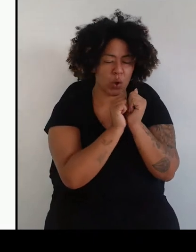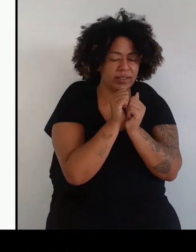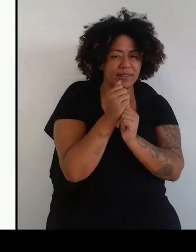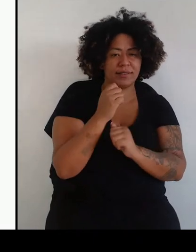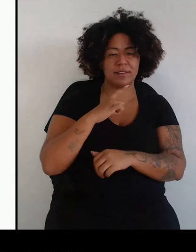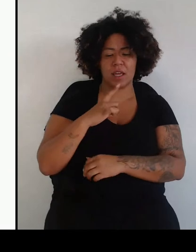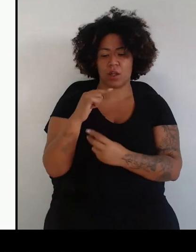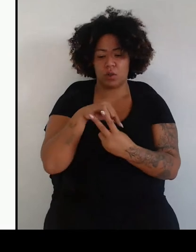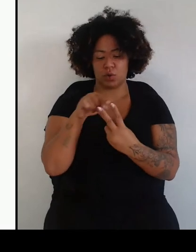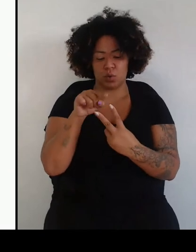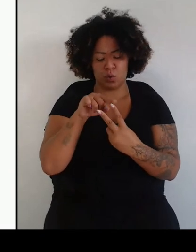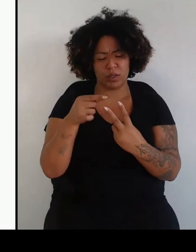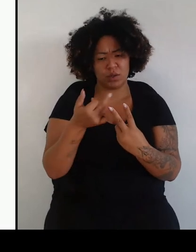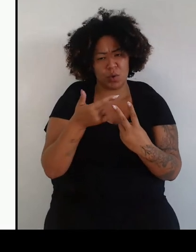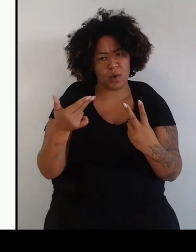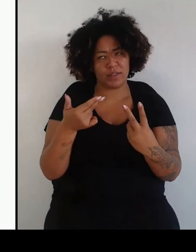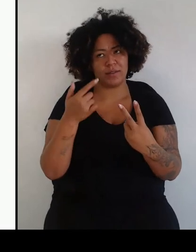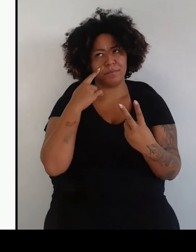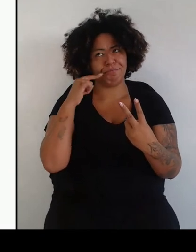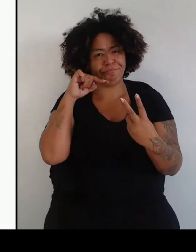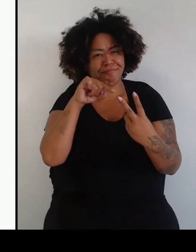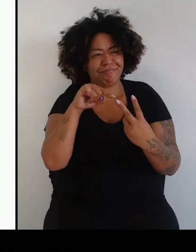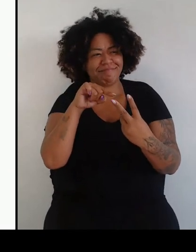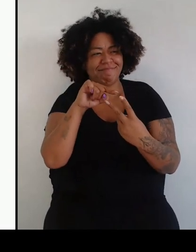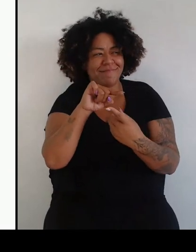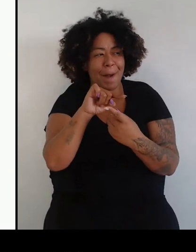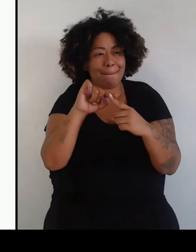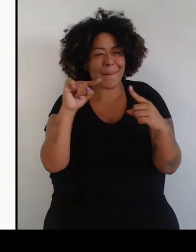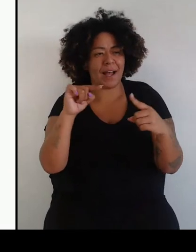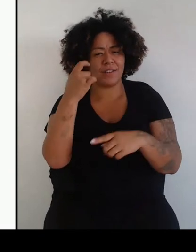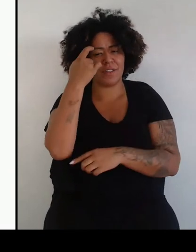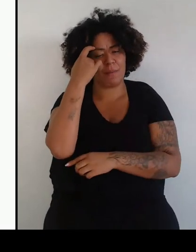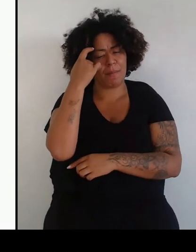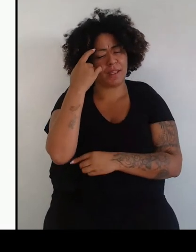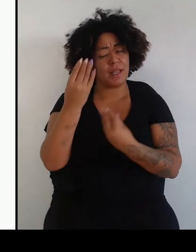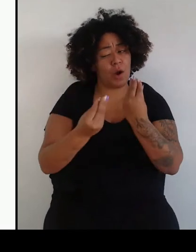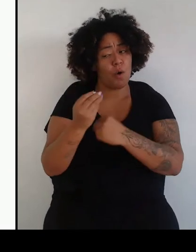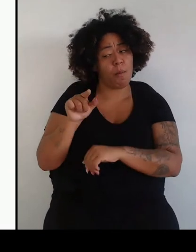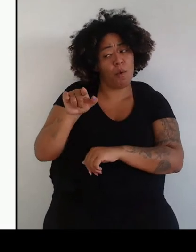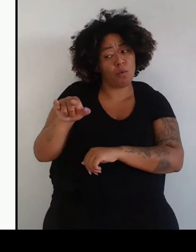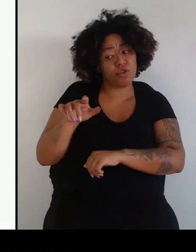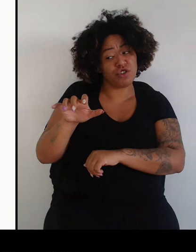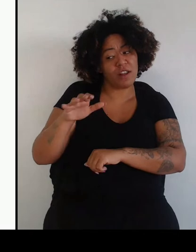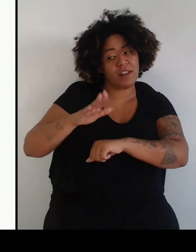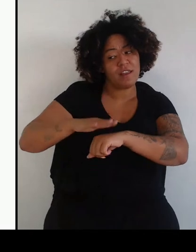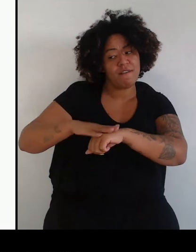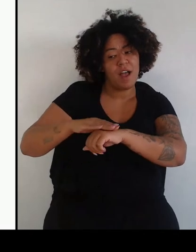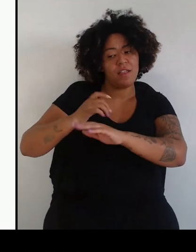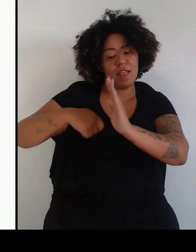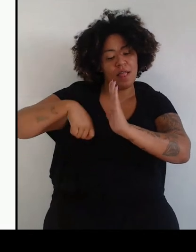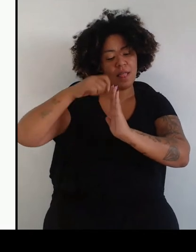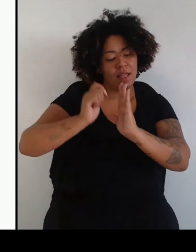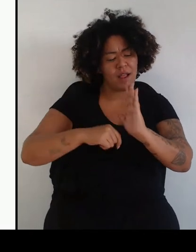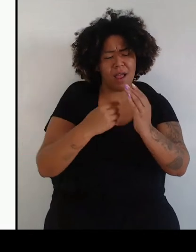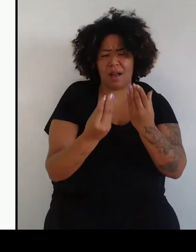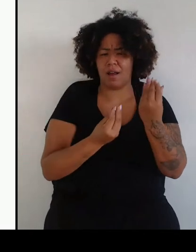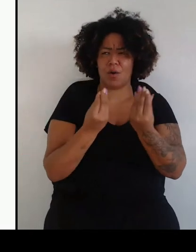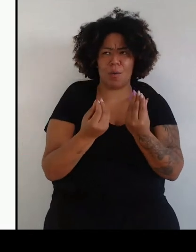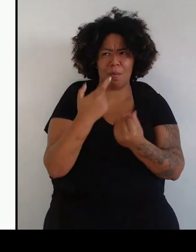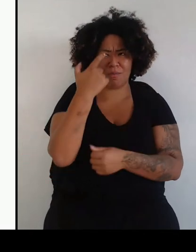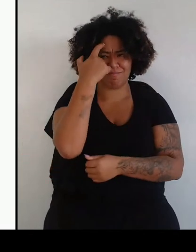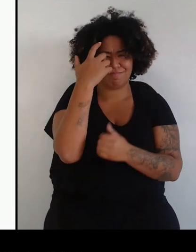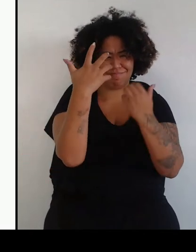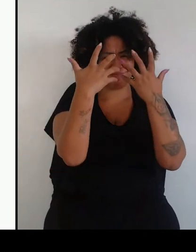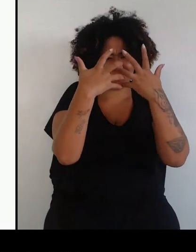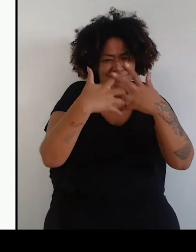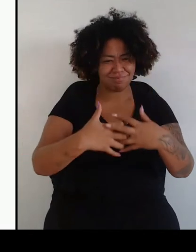pensando nessa distorção das faces o que acaba ecoando o pano